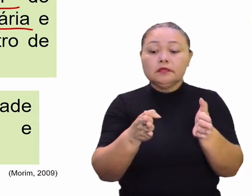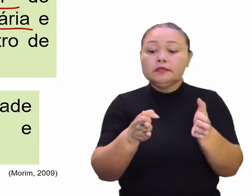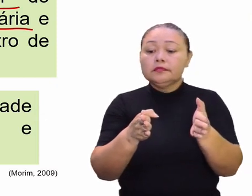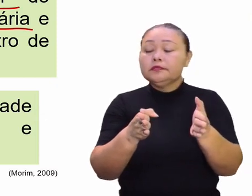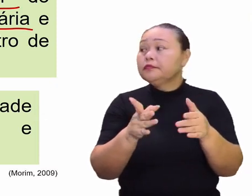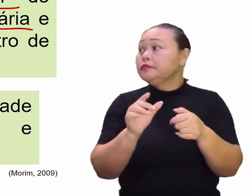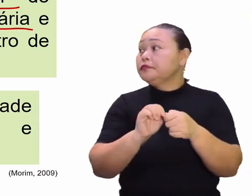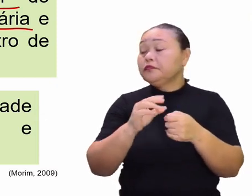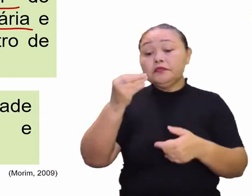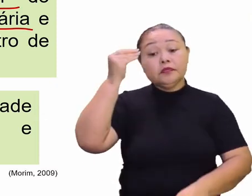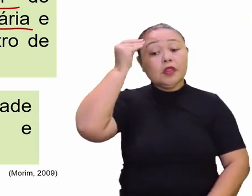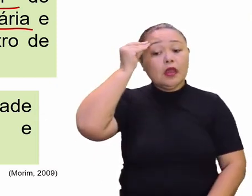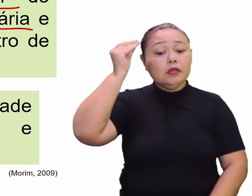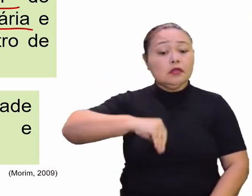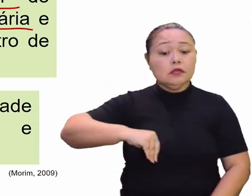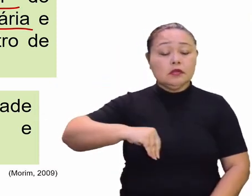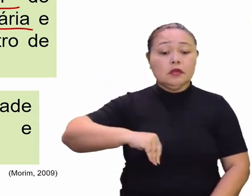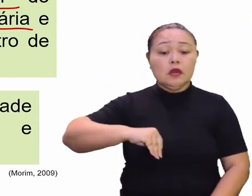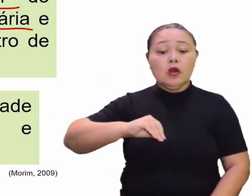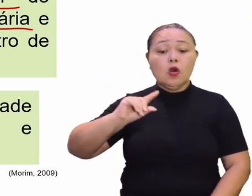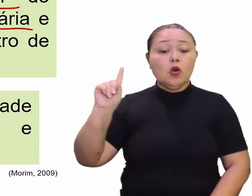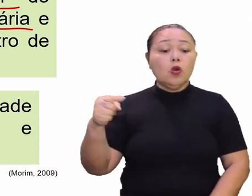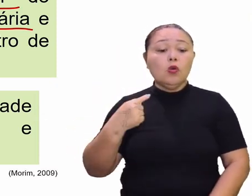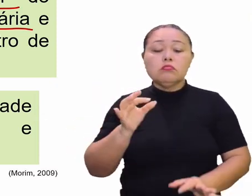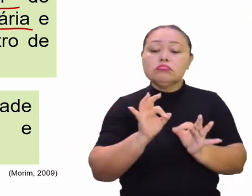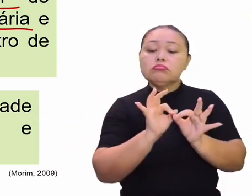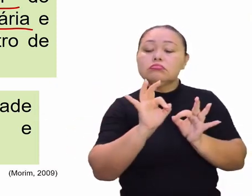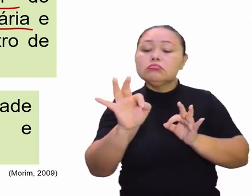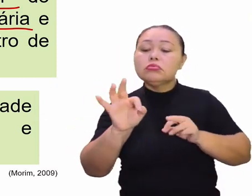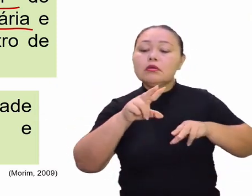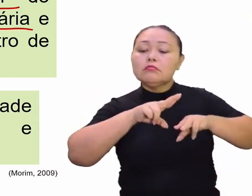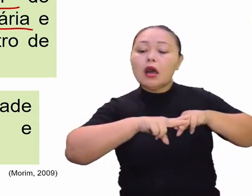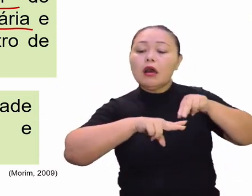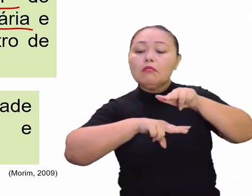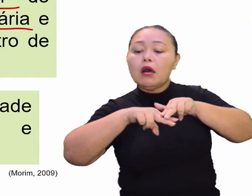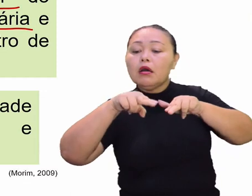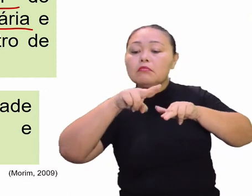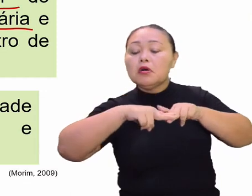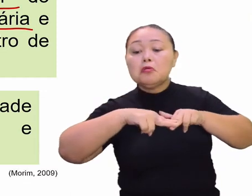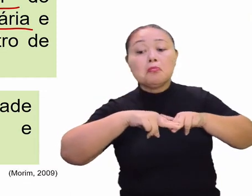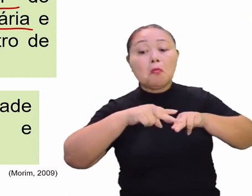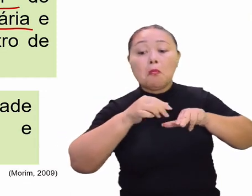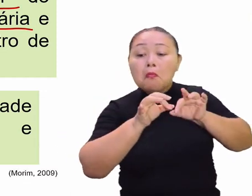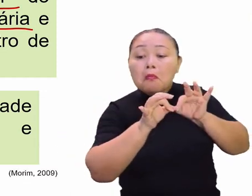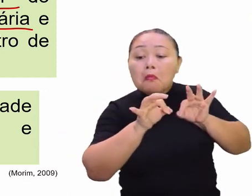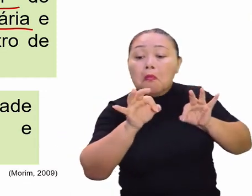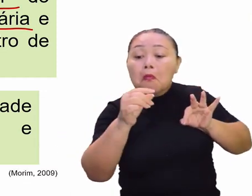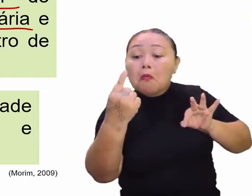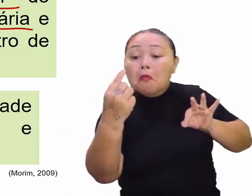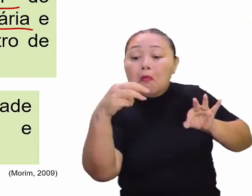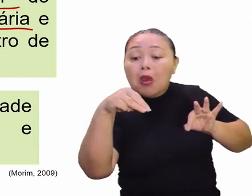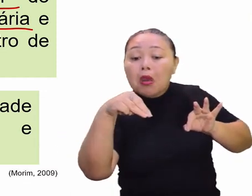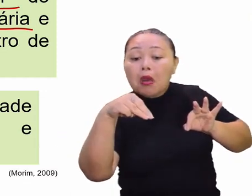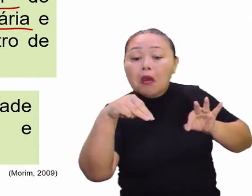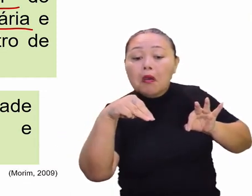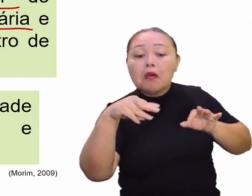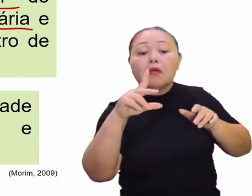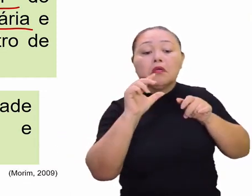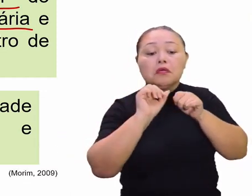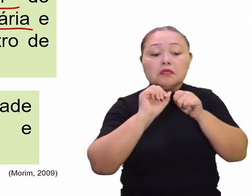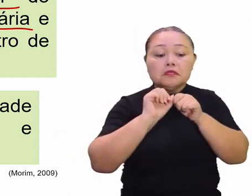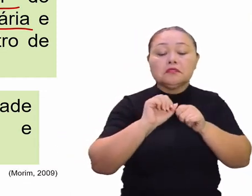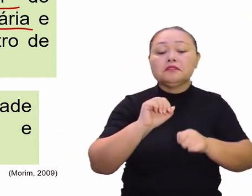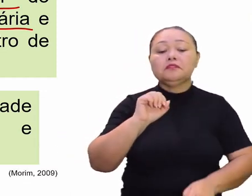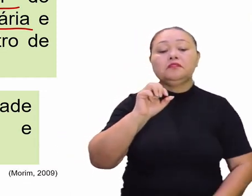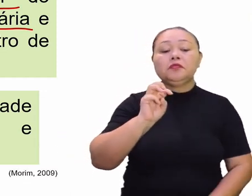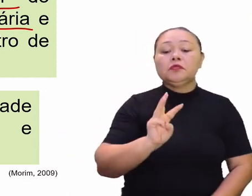eles desistiram sem sequer colocar 1 metro de ferrovia, ok? A Public